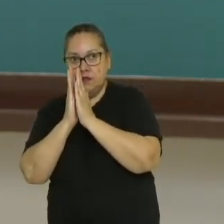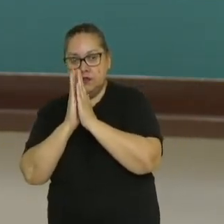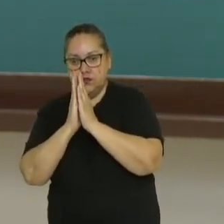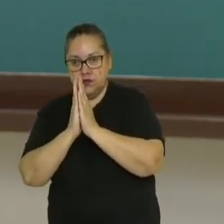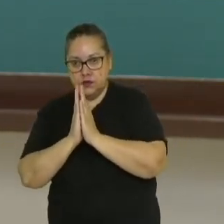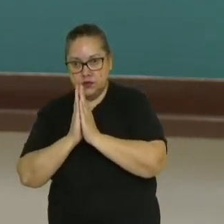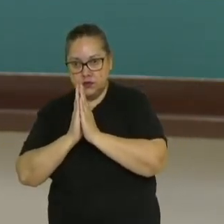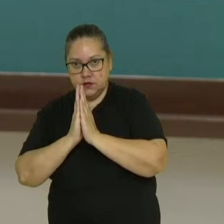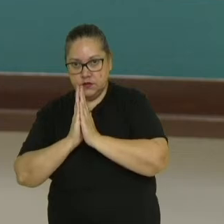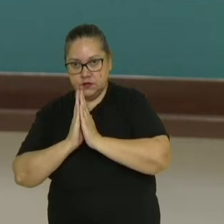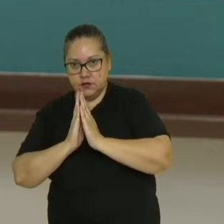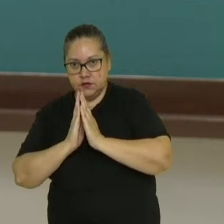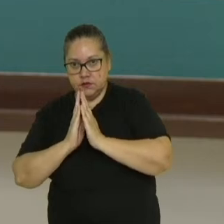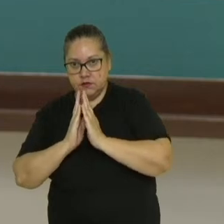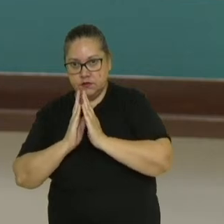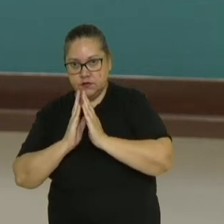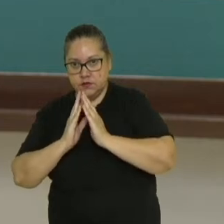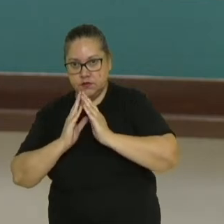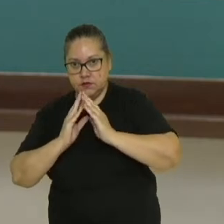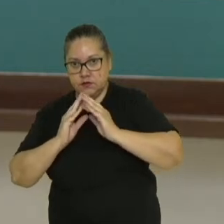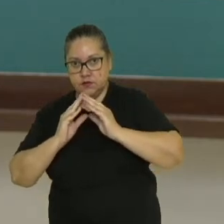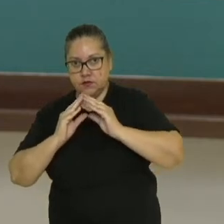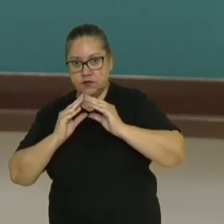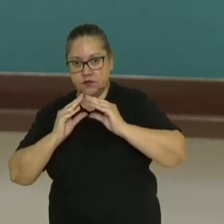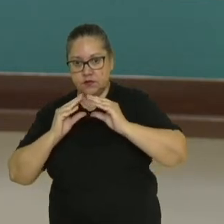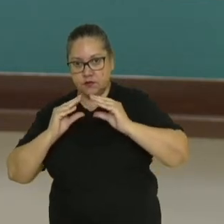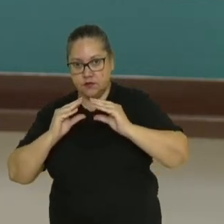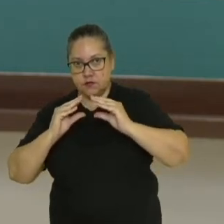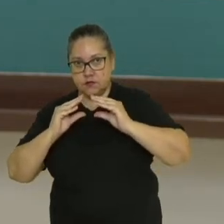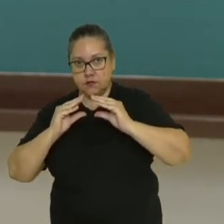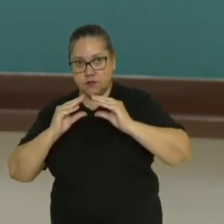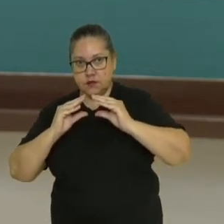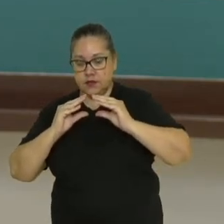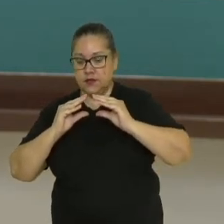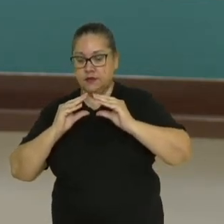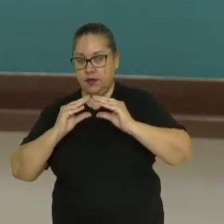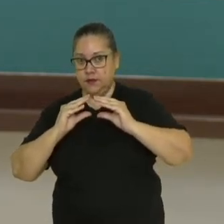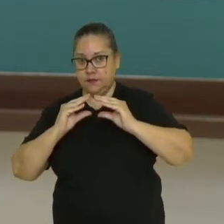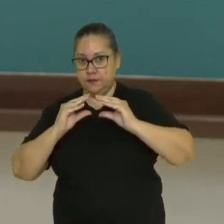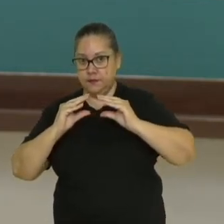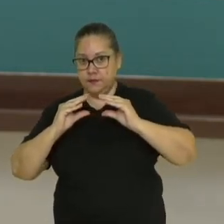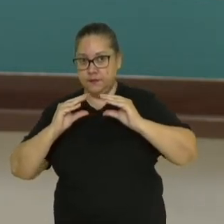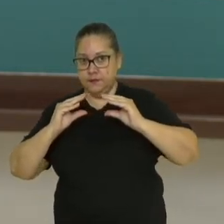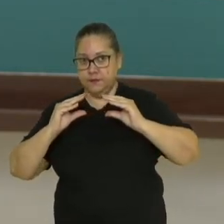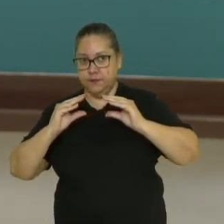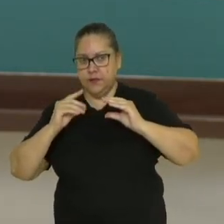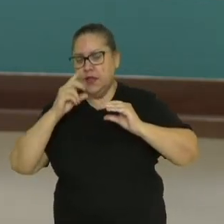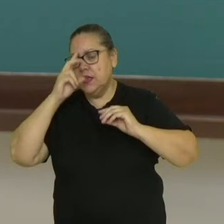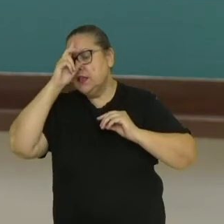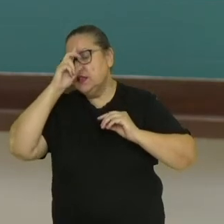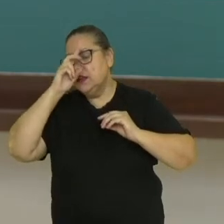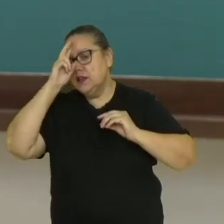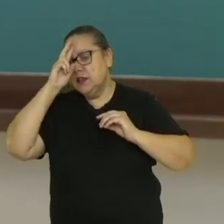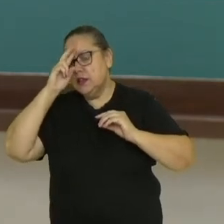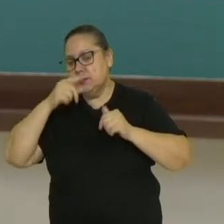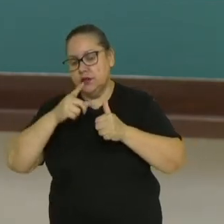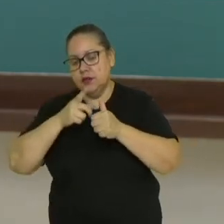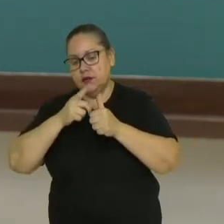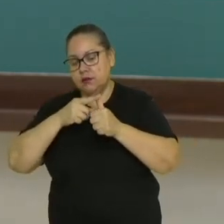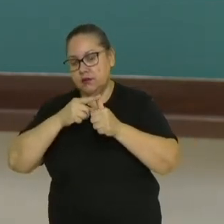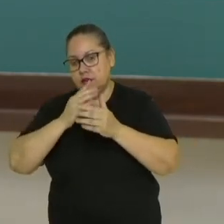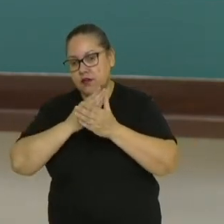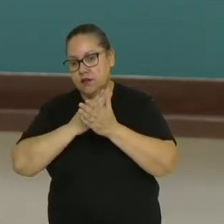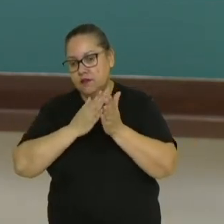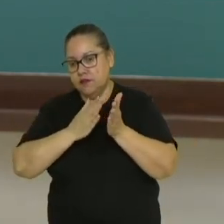divisão. O que acontece? Ele separa os cromossomos. Lembra que na primeira fase